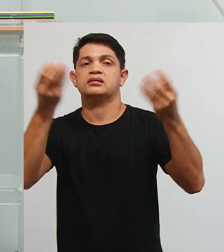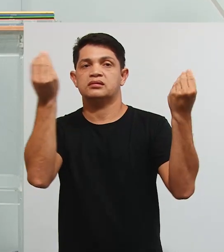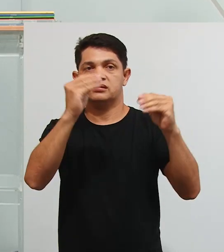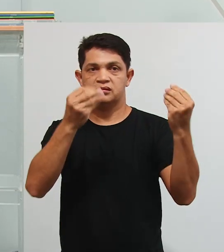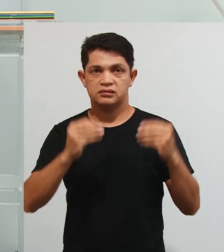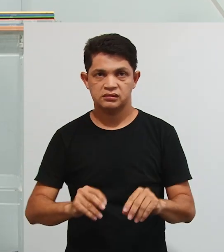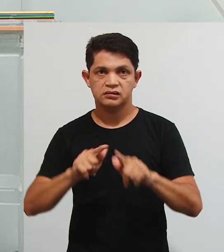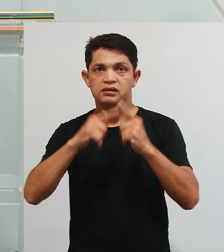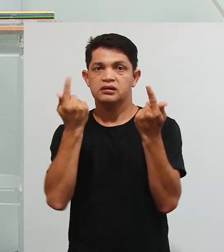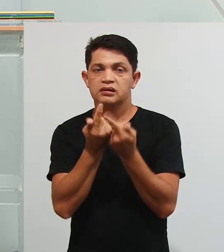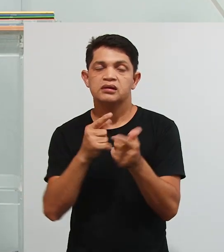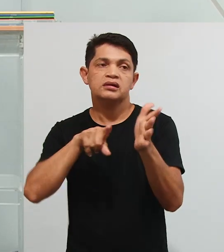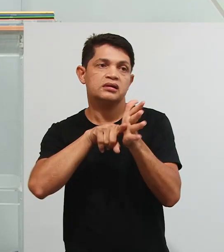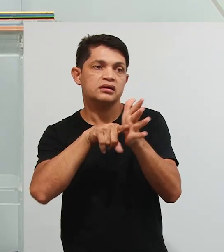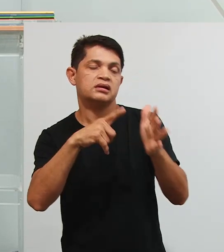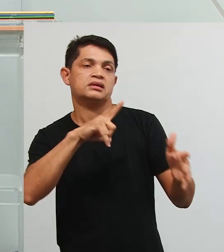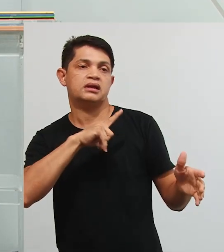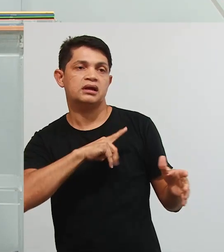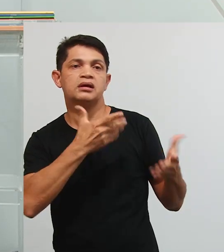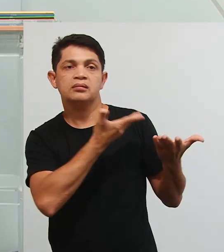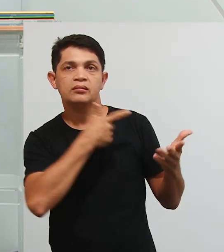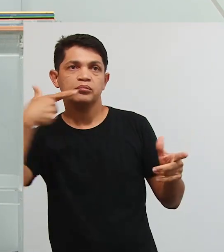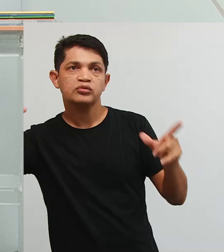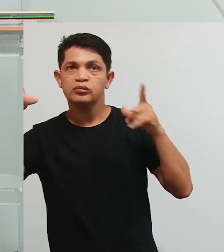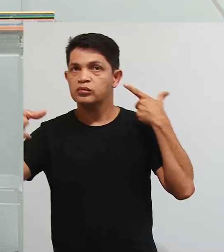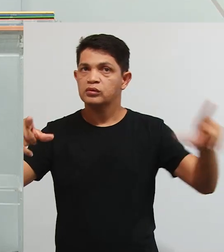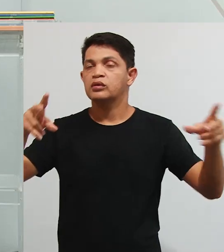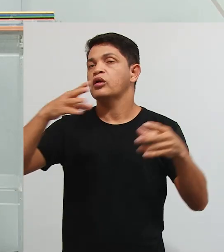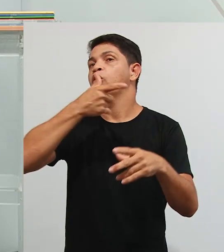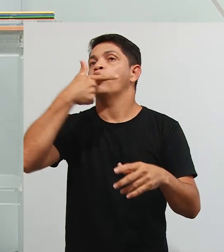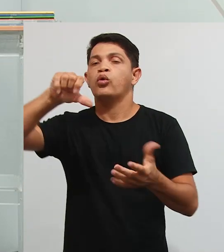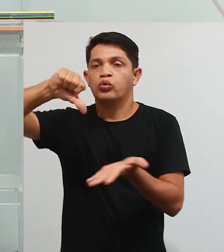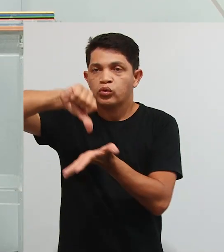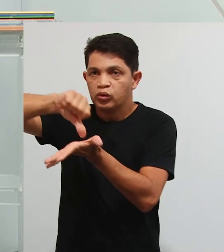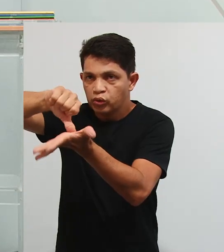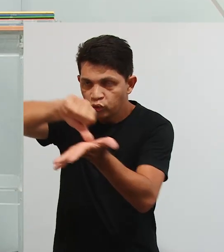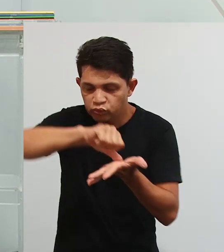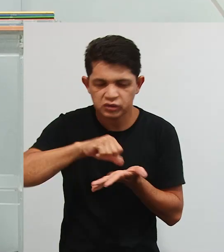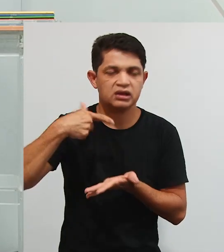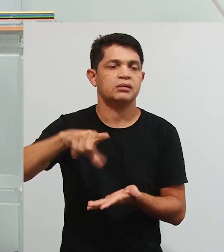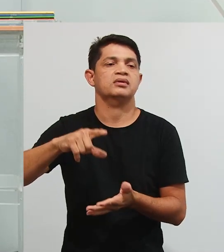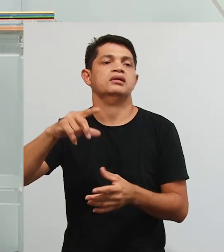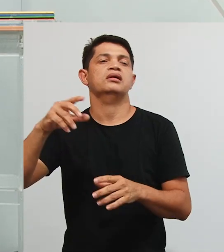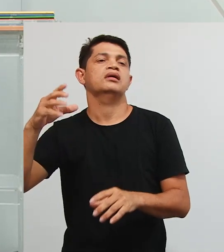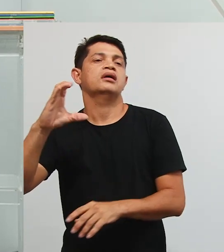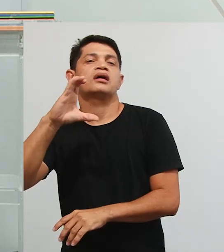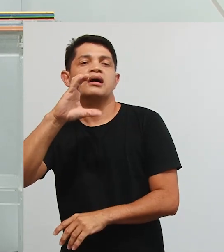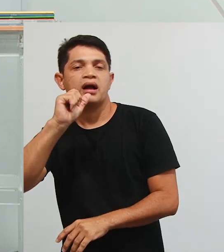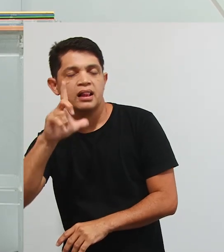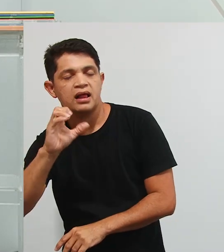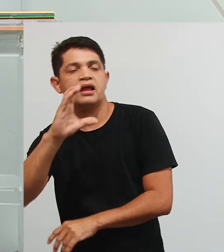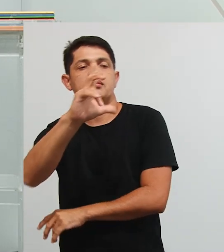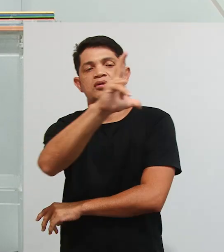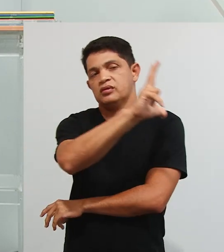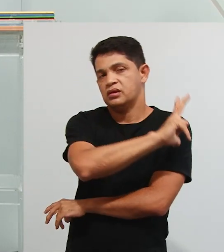vários grupos de pesquisa em outros campi, Cacoal, Ariquemes, Vilhena, Jaru,